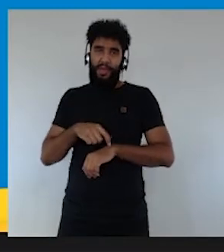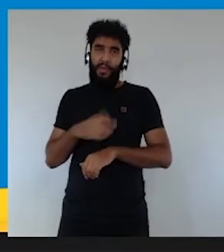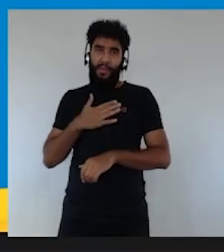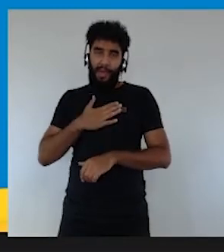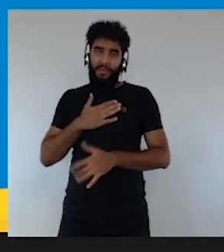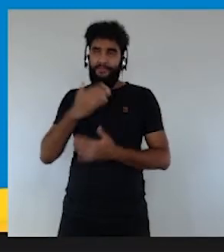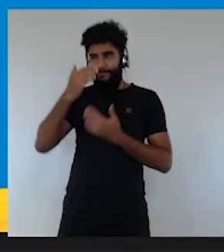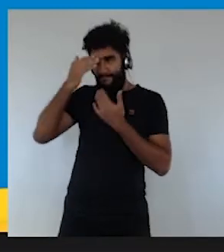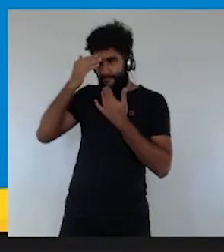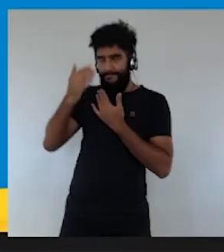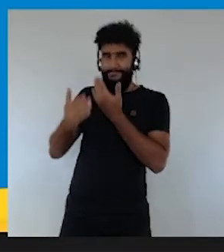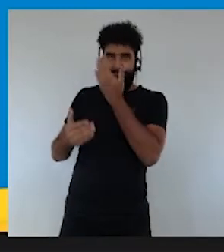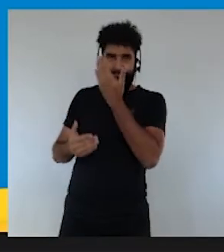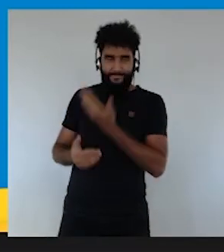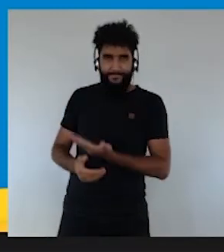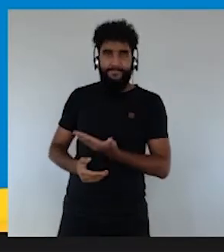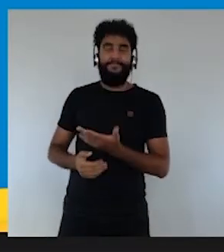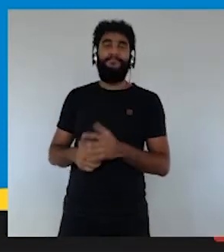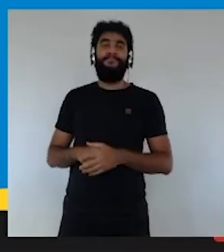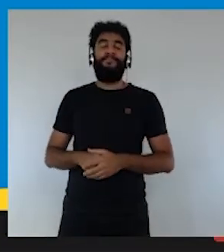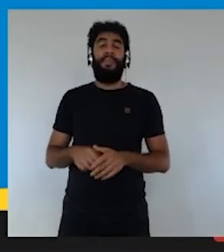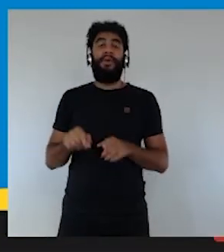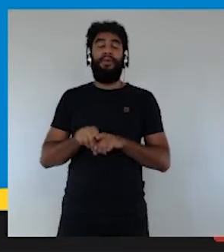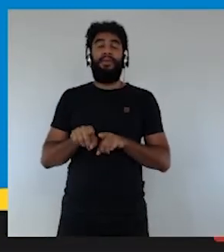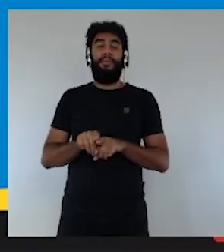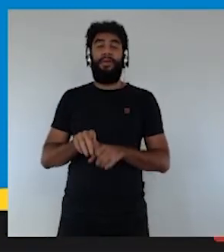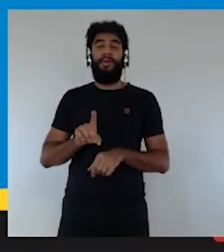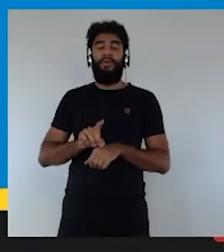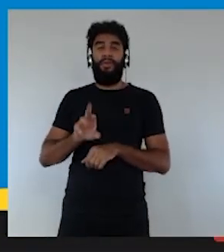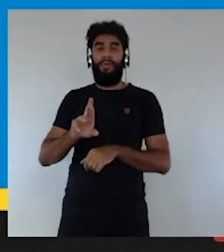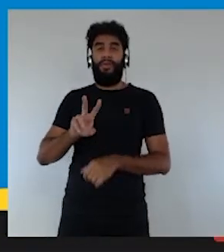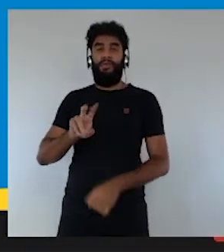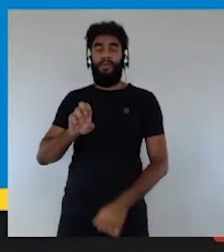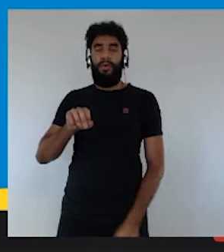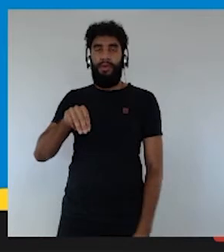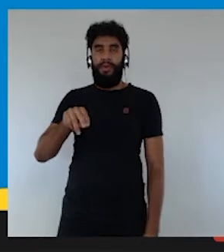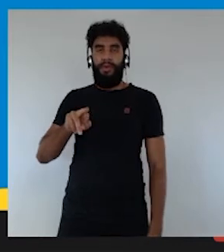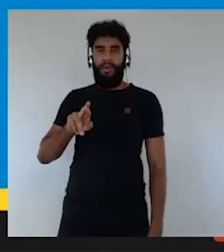Agradeço aos meus colegas de painel, agradeço a doutora Vera Alice.